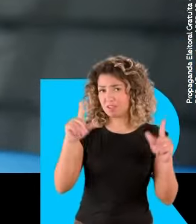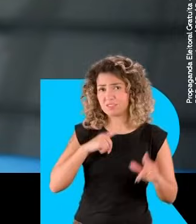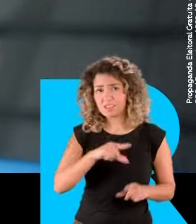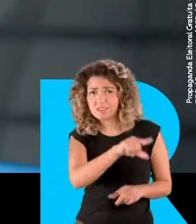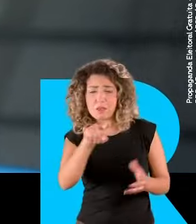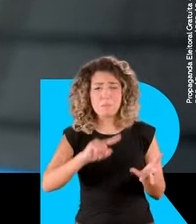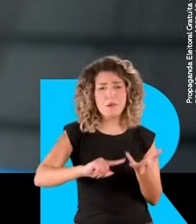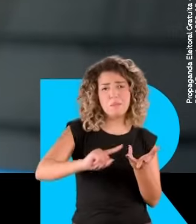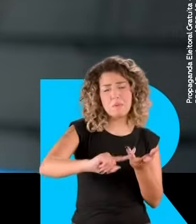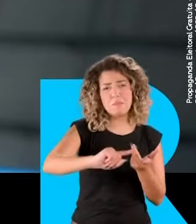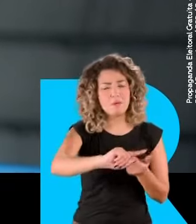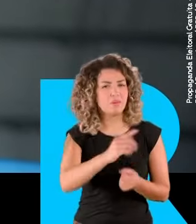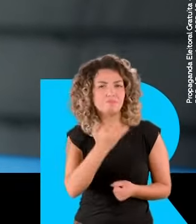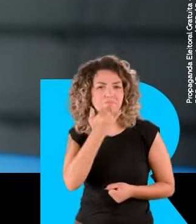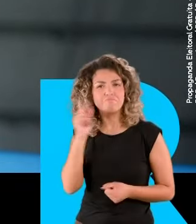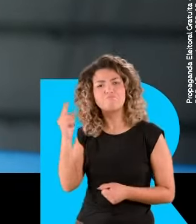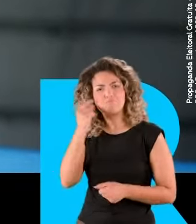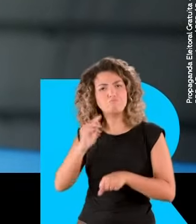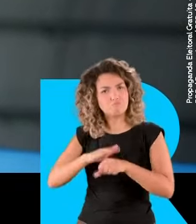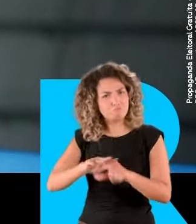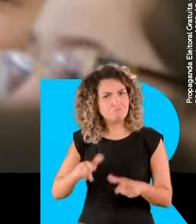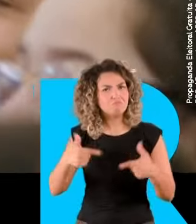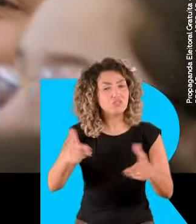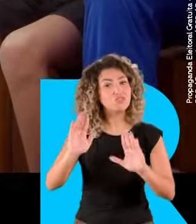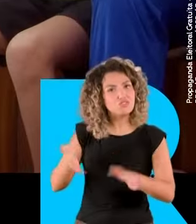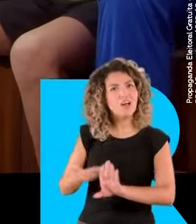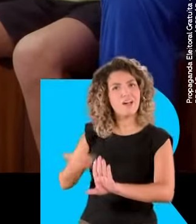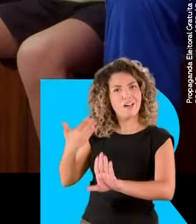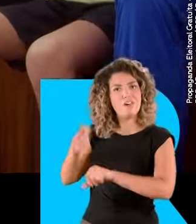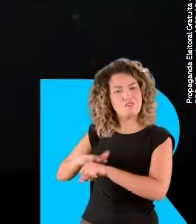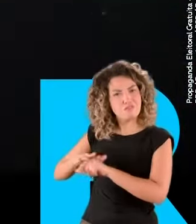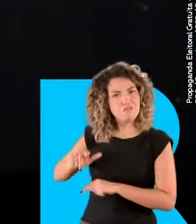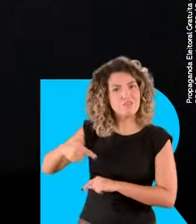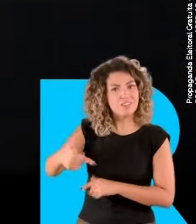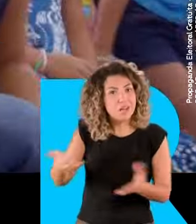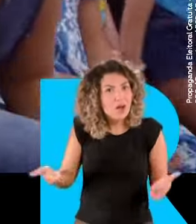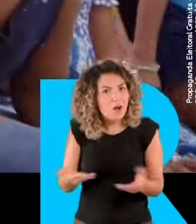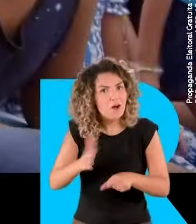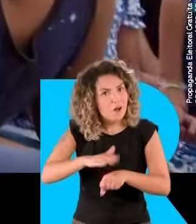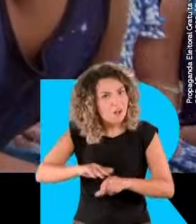candidatos. Enquanto eles falam, Ricardo faz.